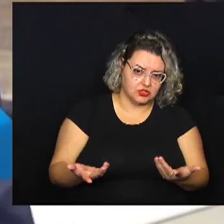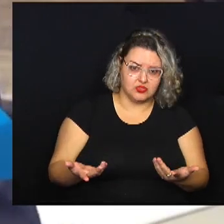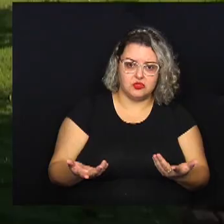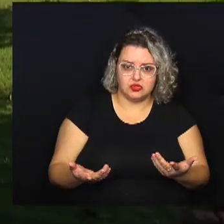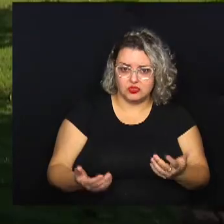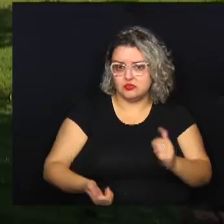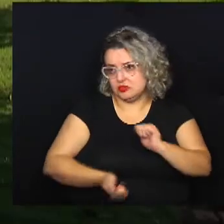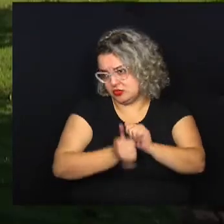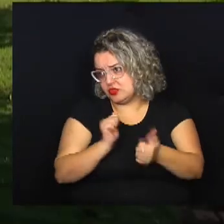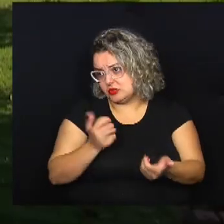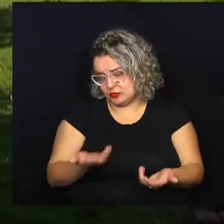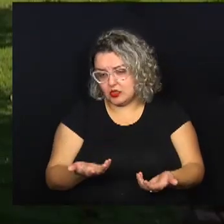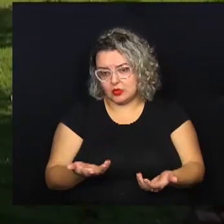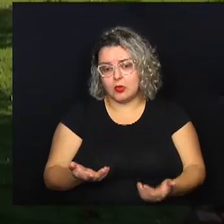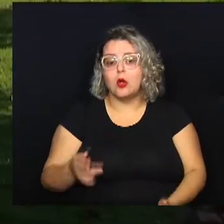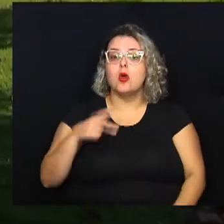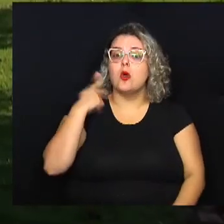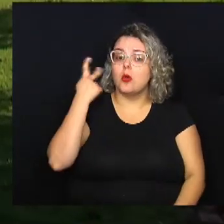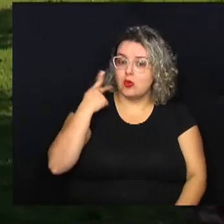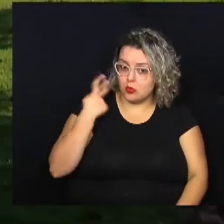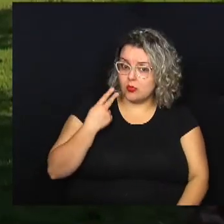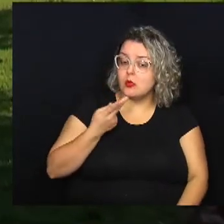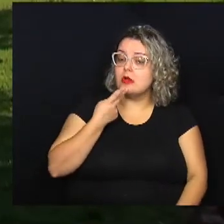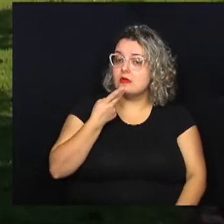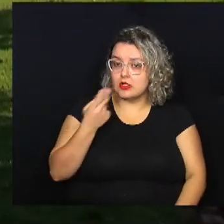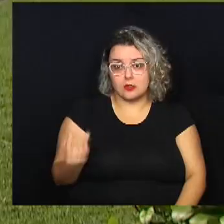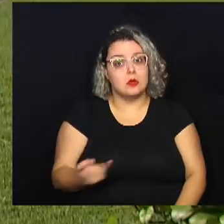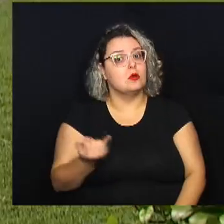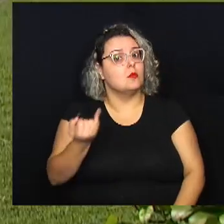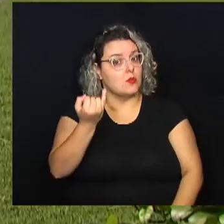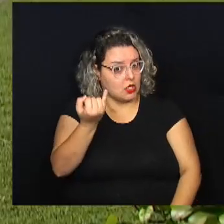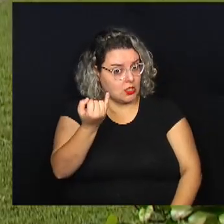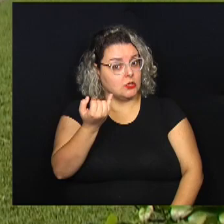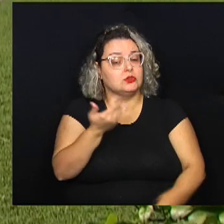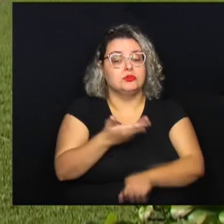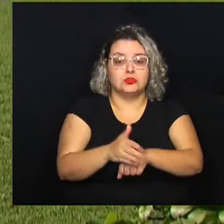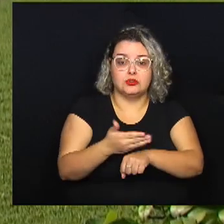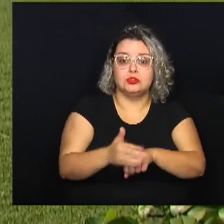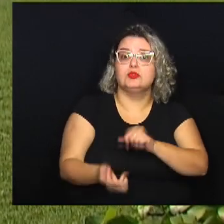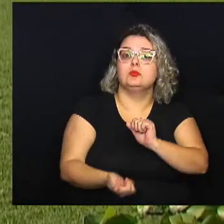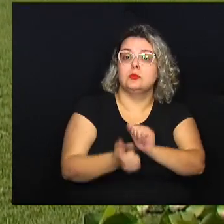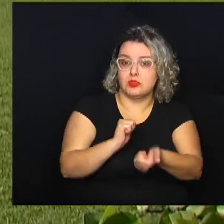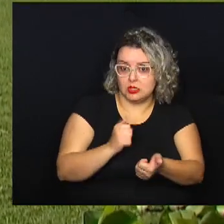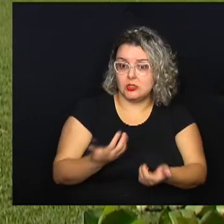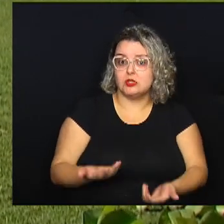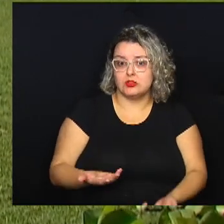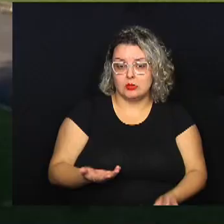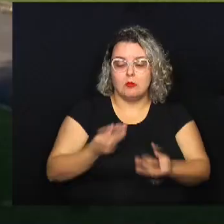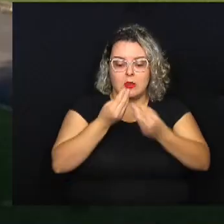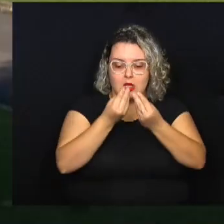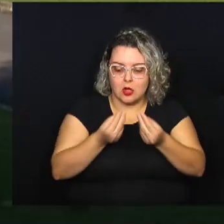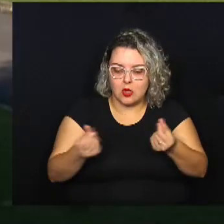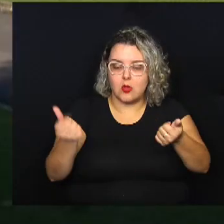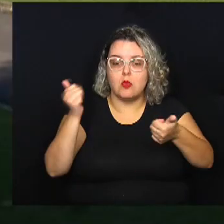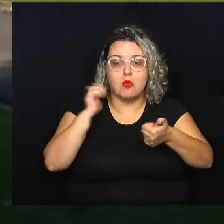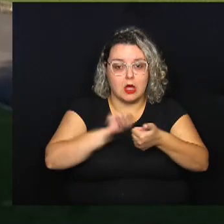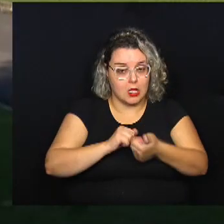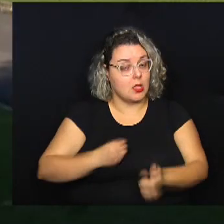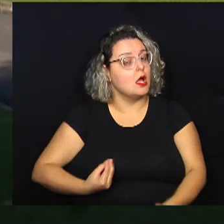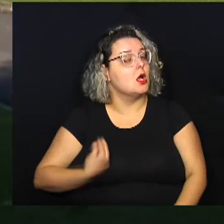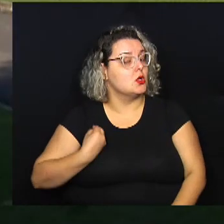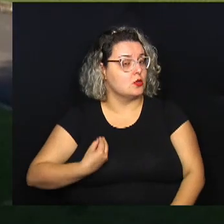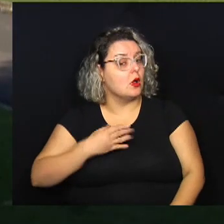modalidade esportiva. O parlamentar ressaltou a importância da prática de esportes para a qualidade de vida,